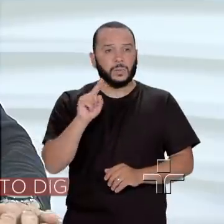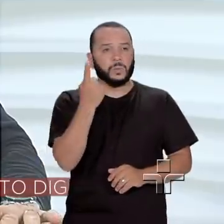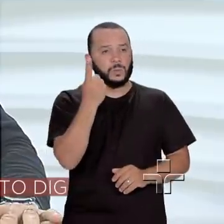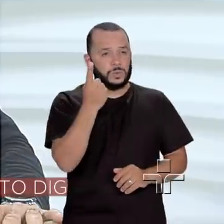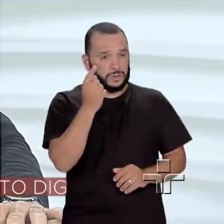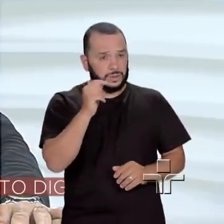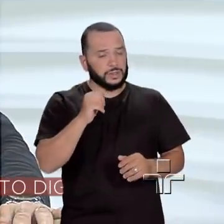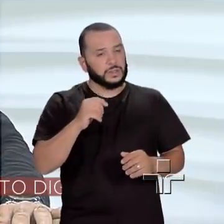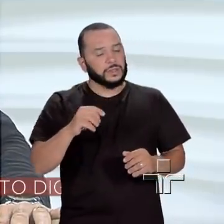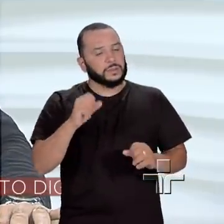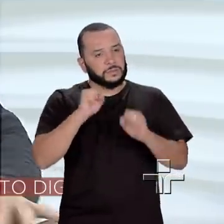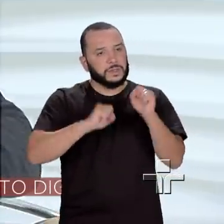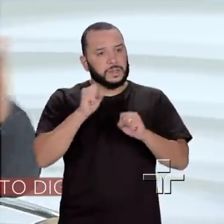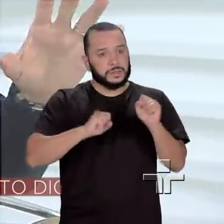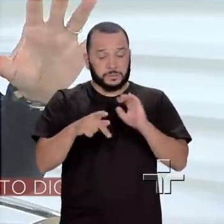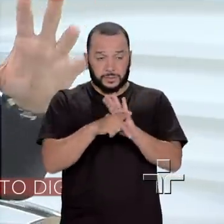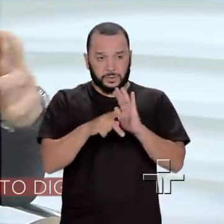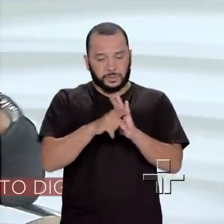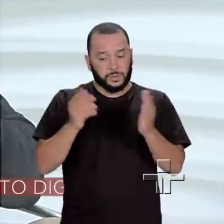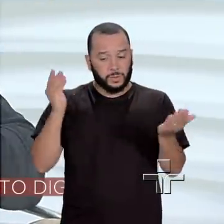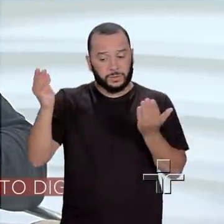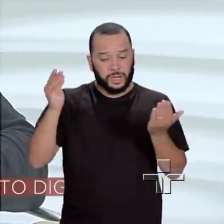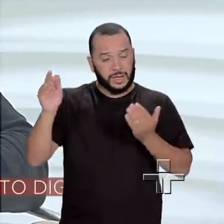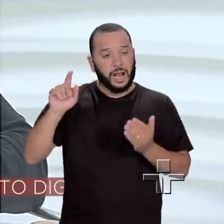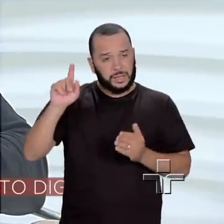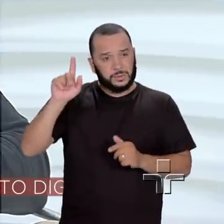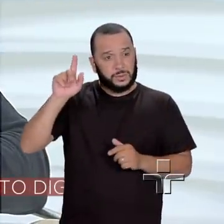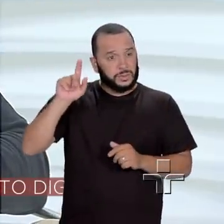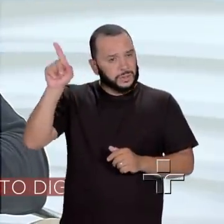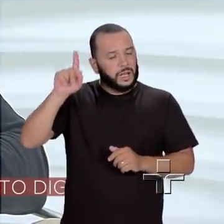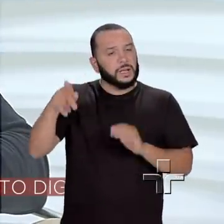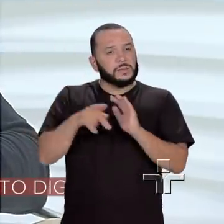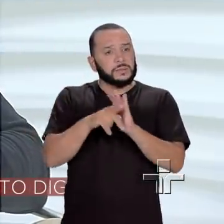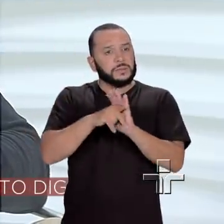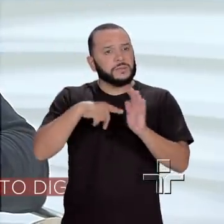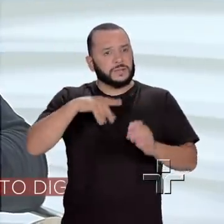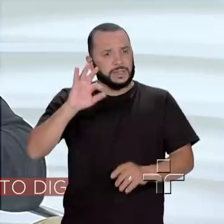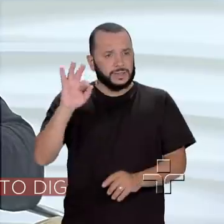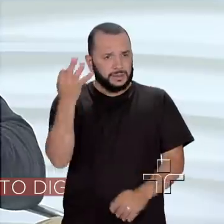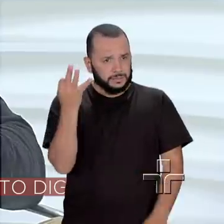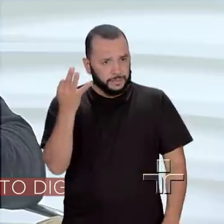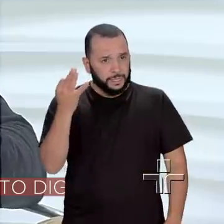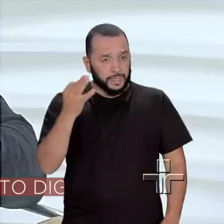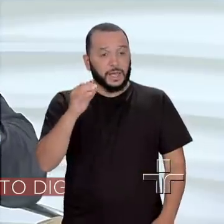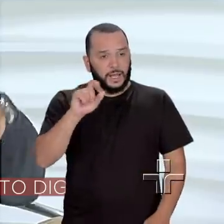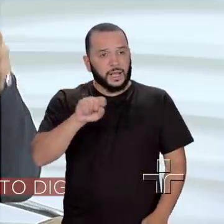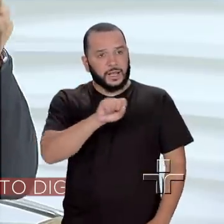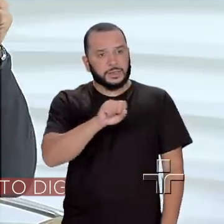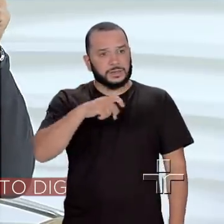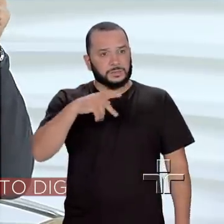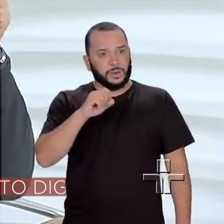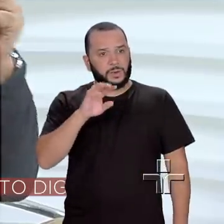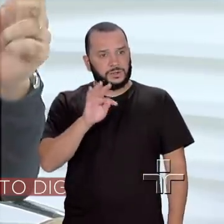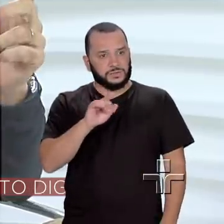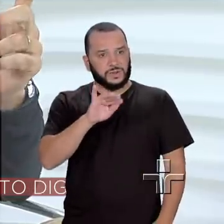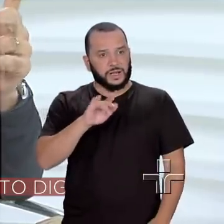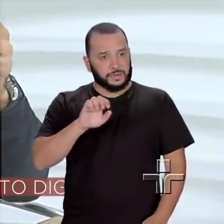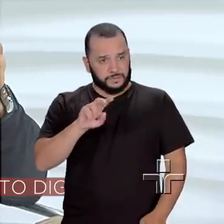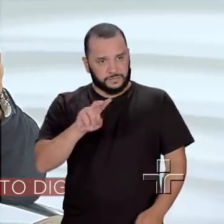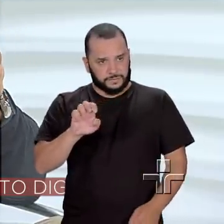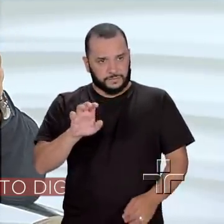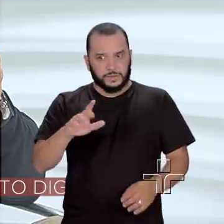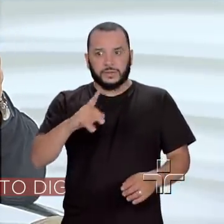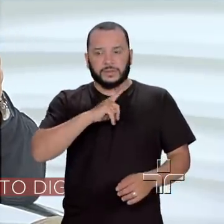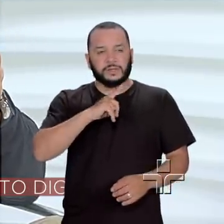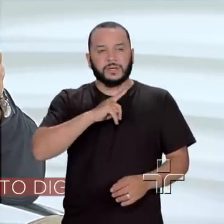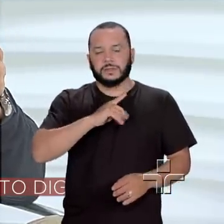Europa é Spotify. Não tem segunda, certo? O que existe é, numa pequeníssima região